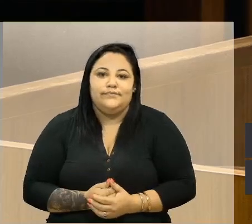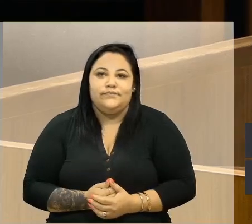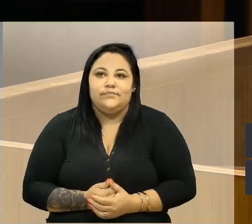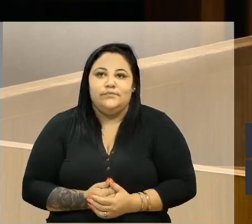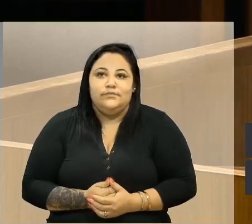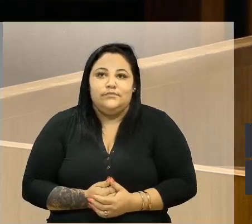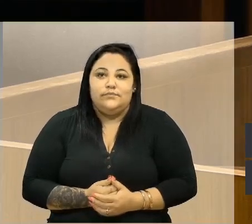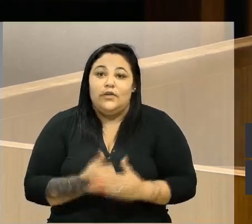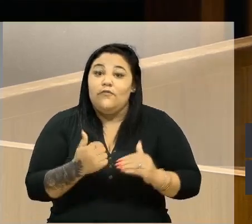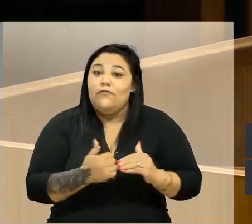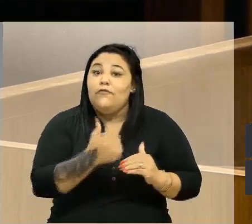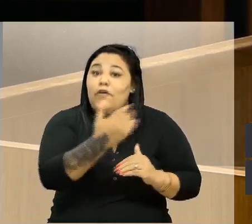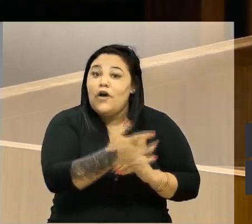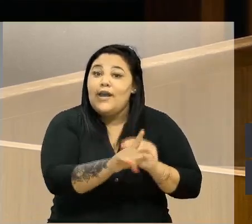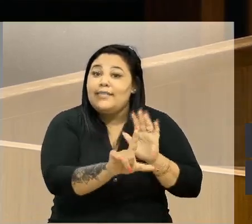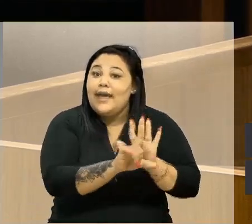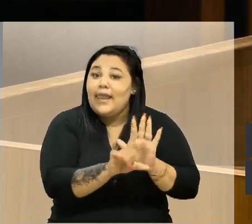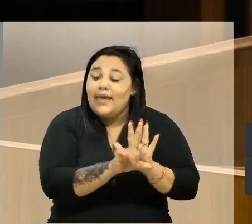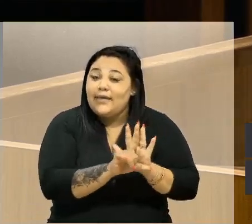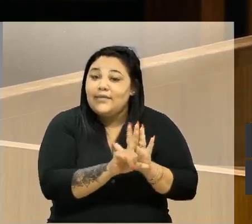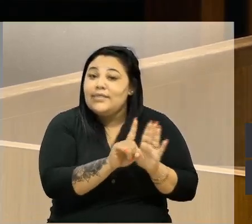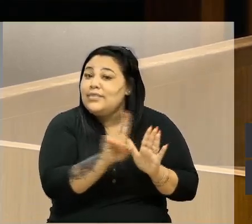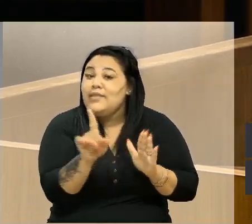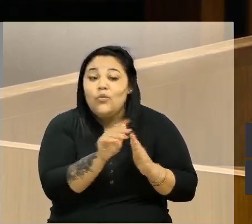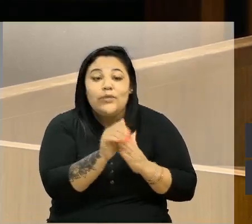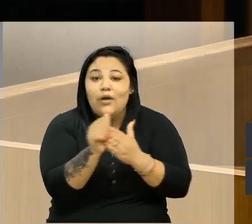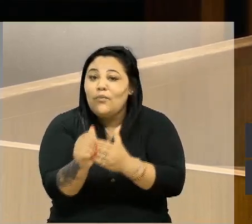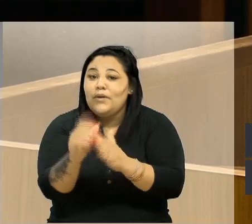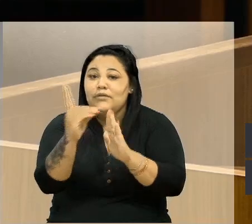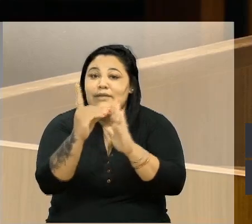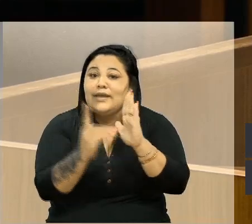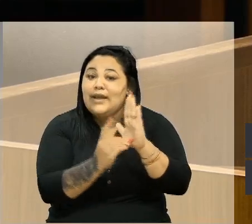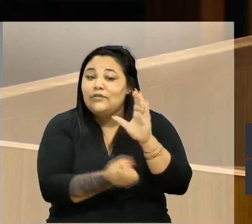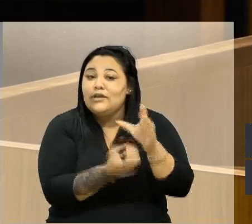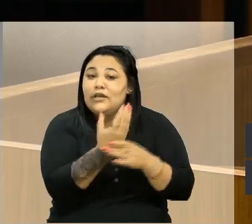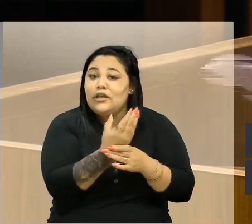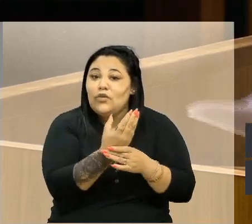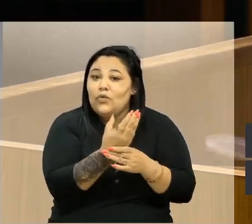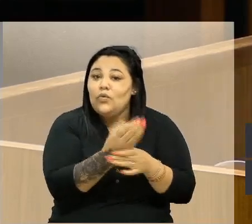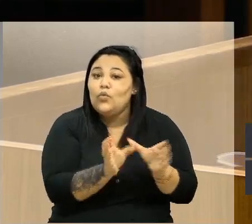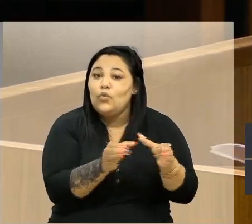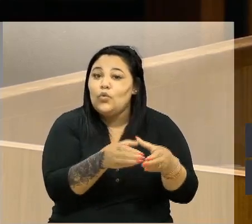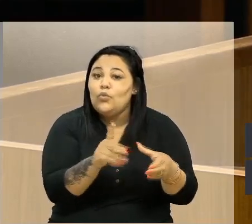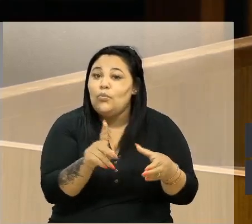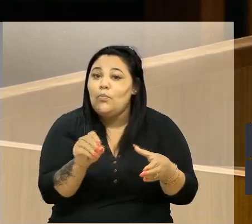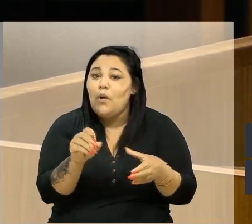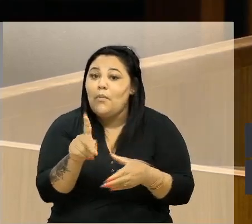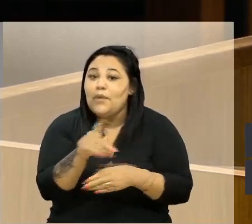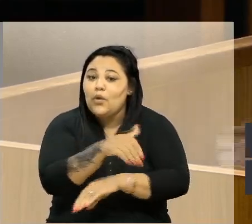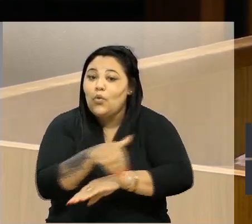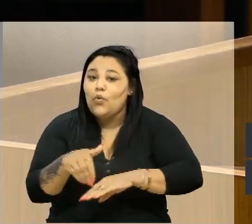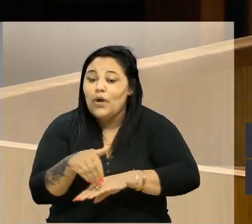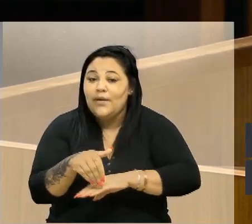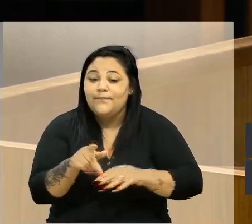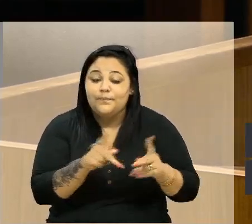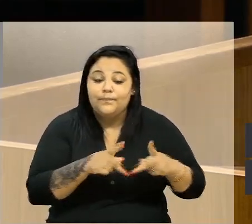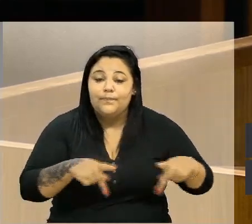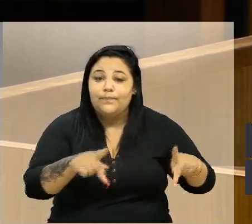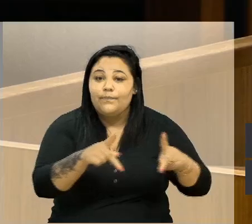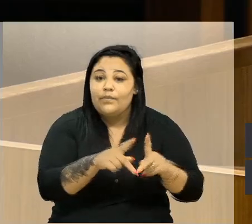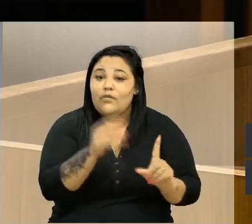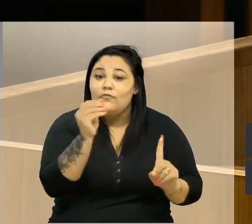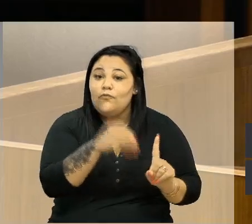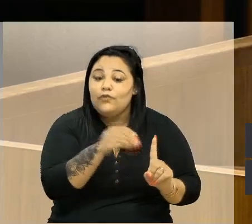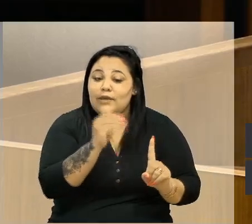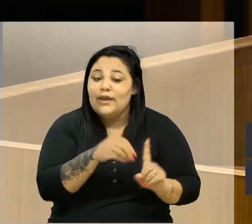fora da lei, do que prevê o decreto que criou o Comitê Pop Rua. A população de rua, em situação de rua,